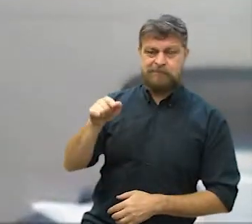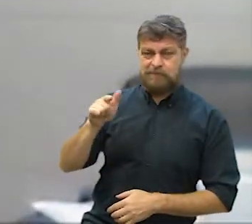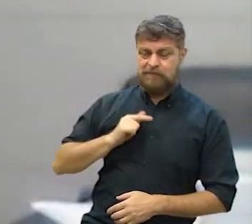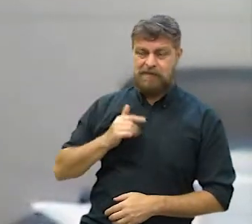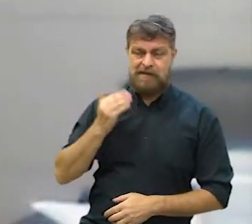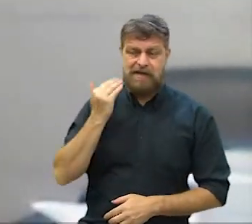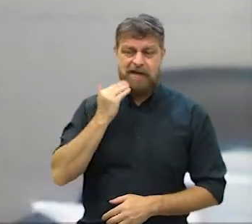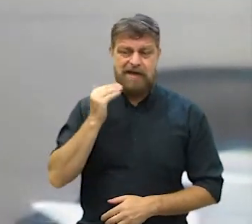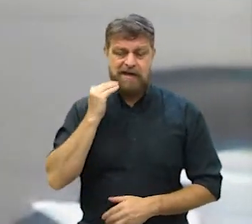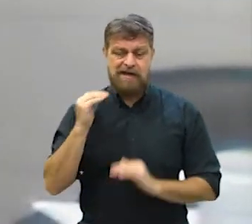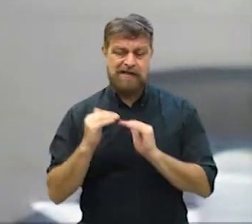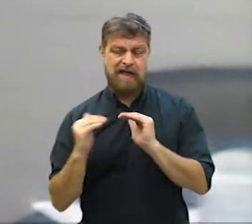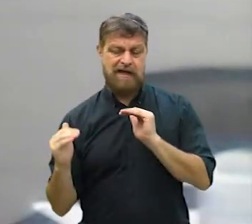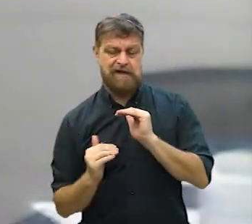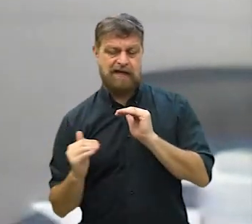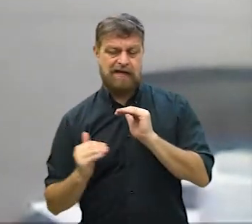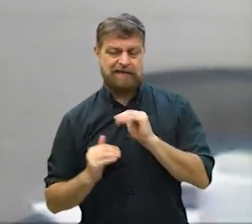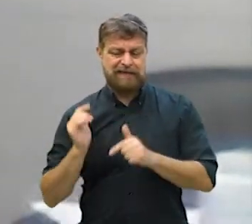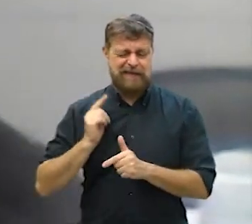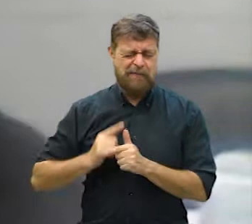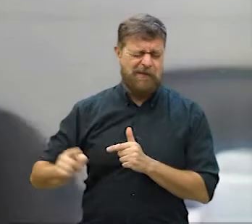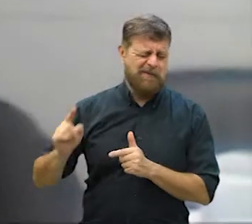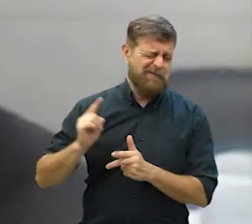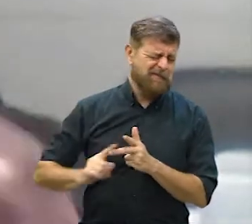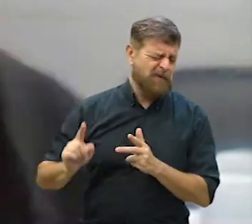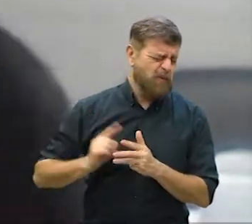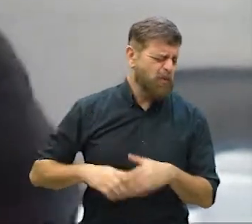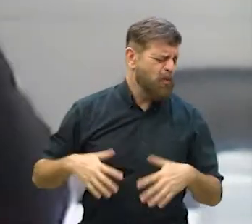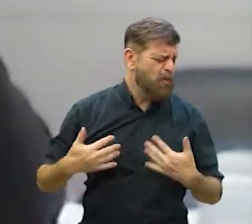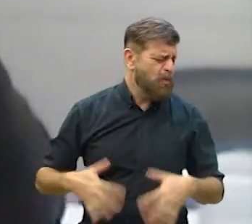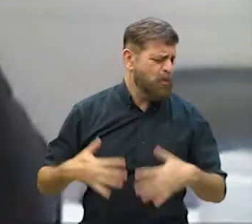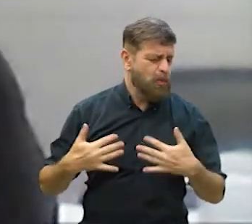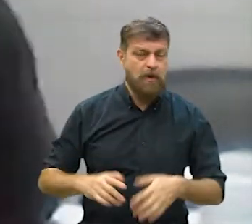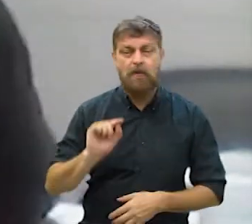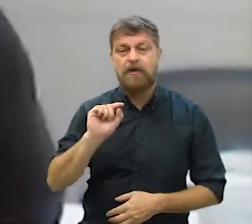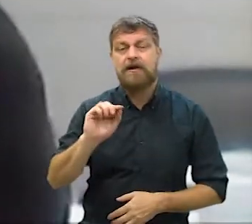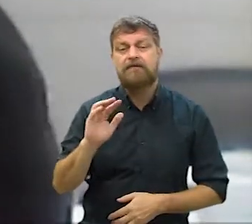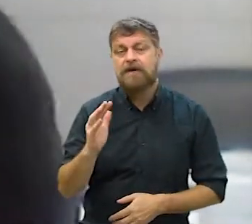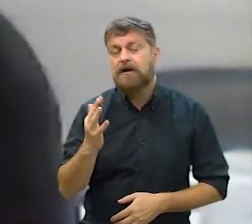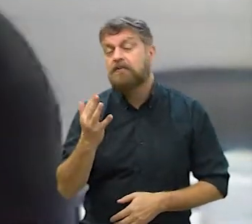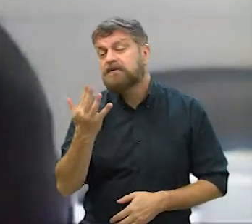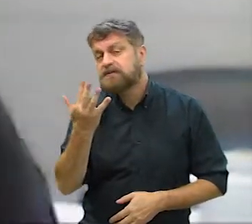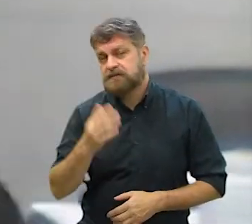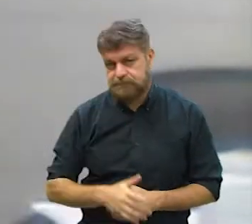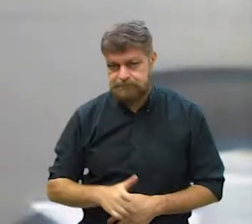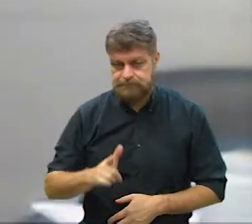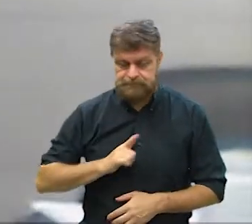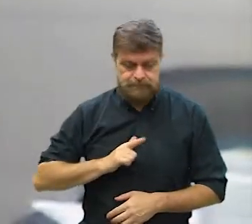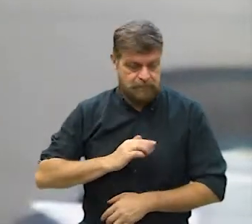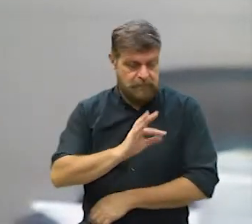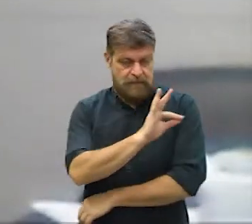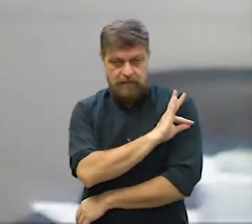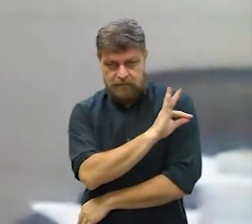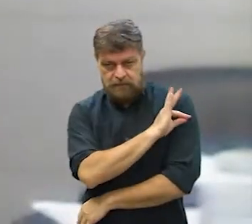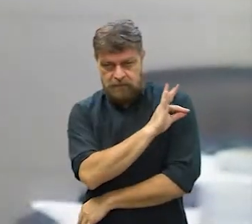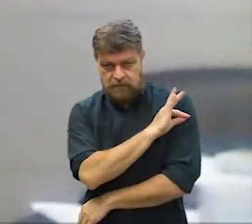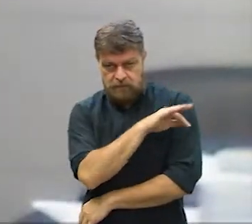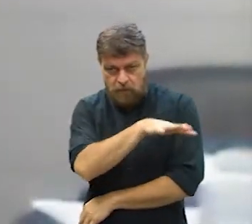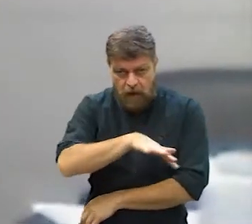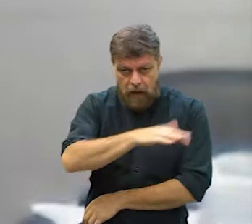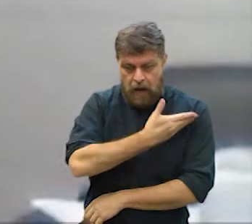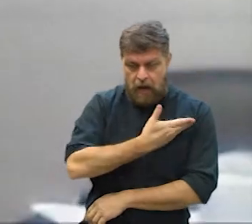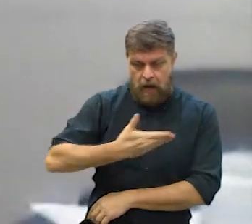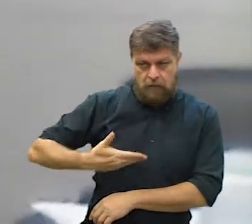são muito precárias, muito problemáticas, viu? E aí o que vai acontecer? Vai acontecer que o poder